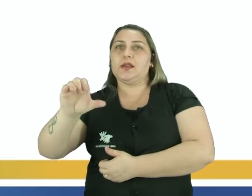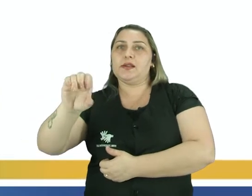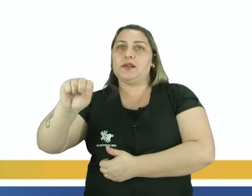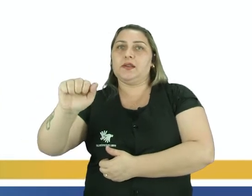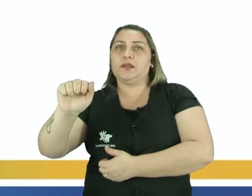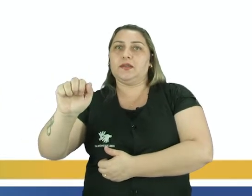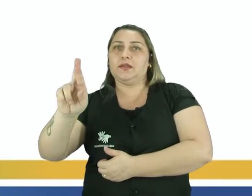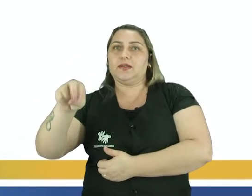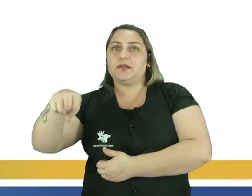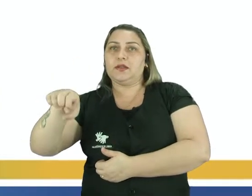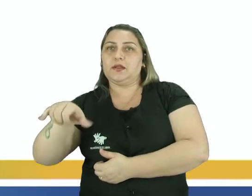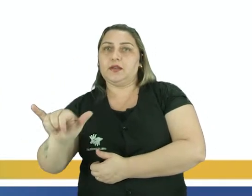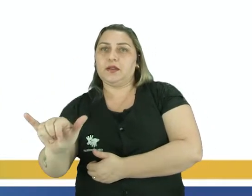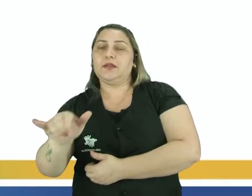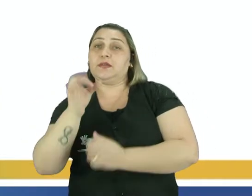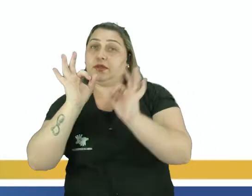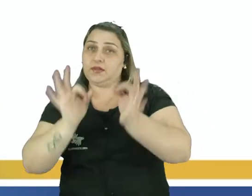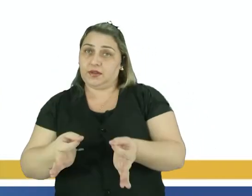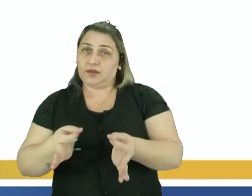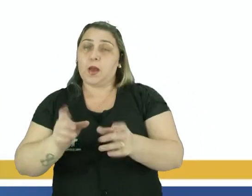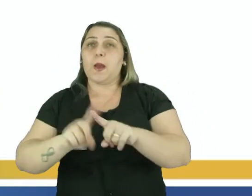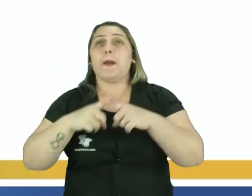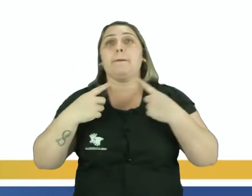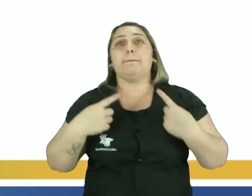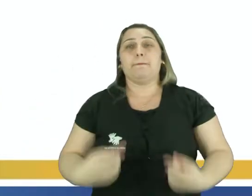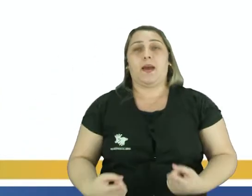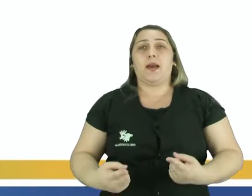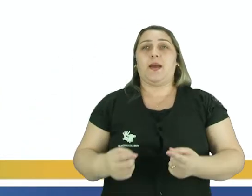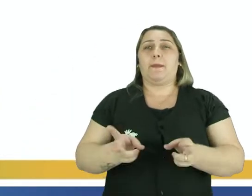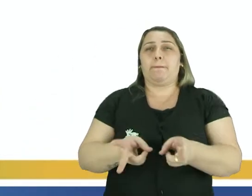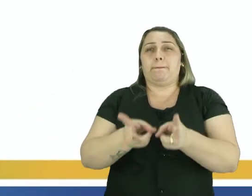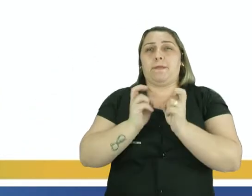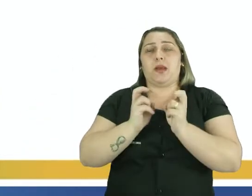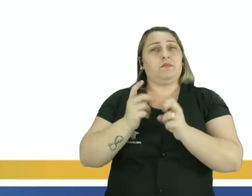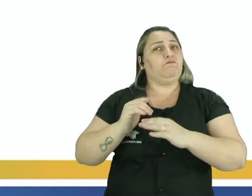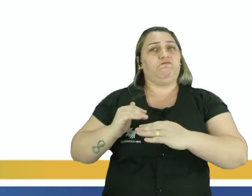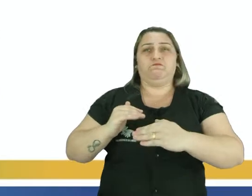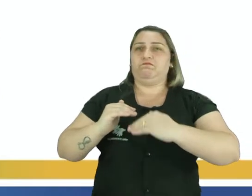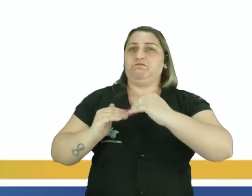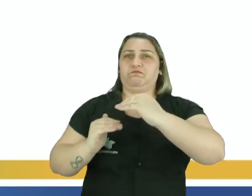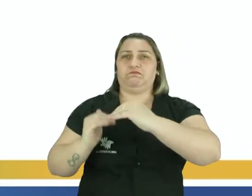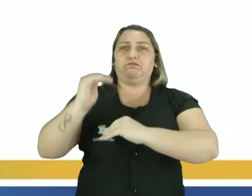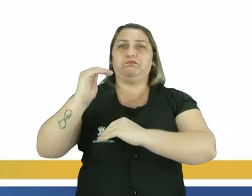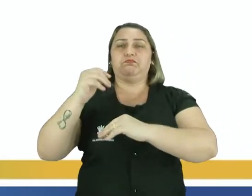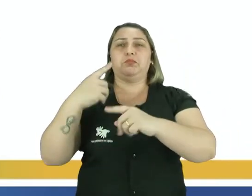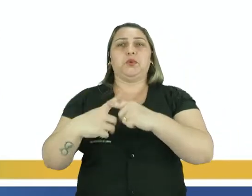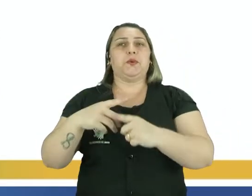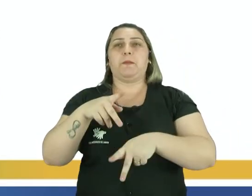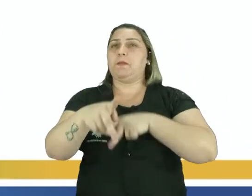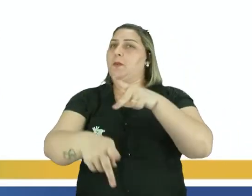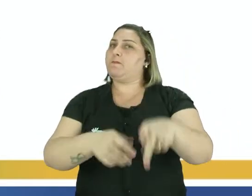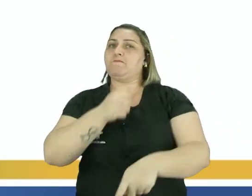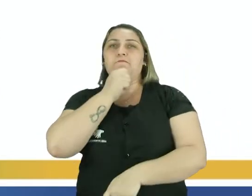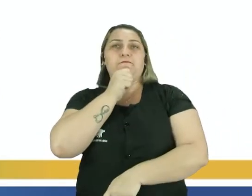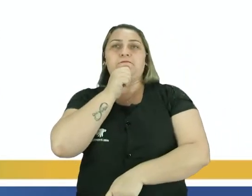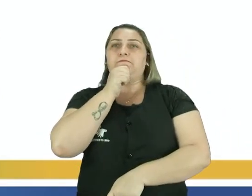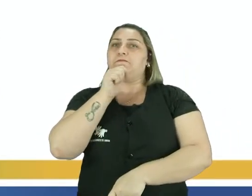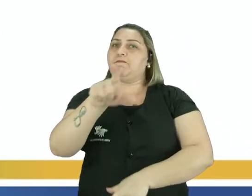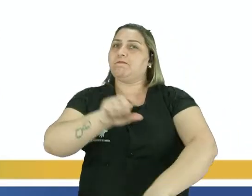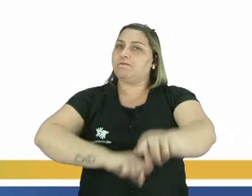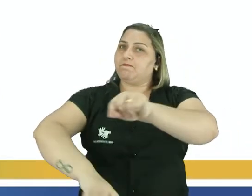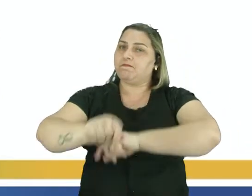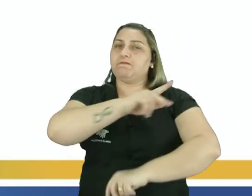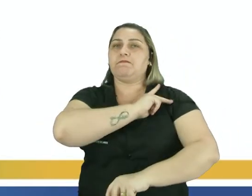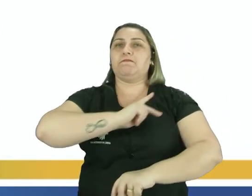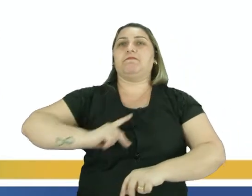militar vai ser José Sarney, certo? Mas percebam que ainda não tem um avanço grande, porque ainda não foi a população que escolheu